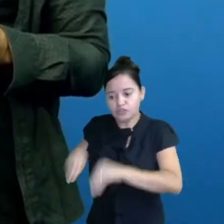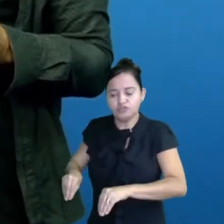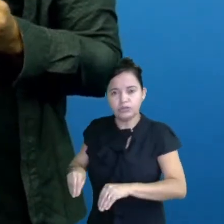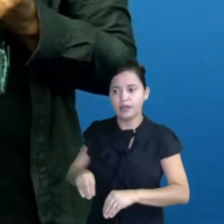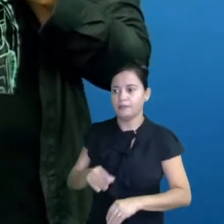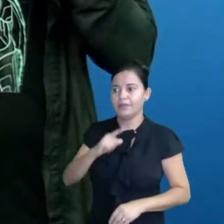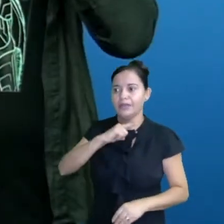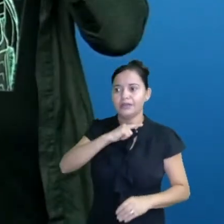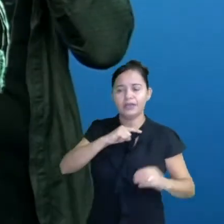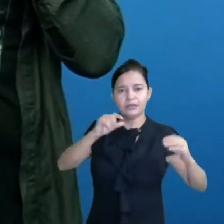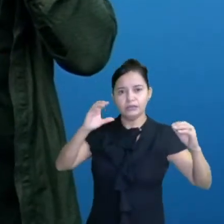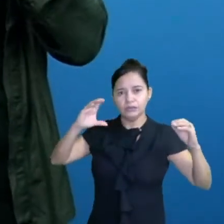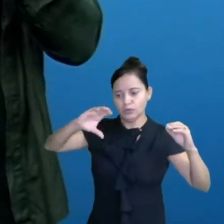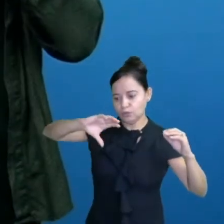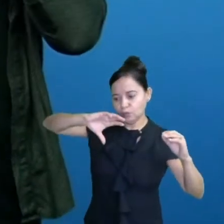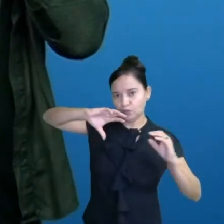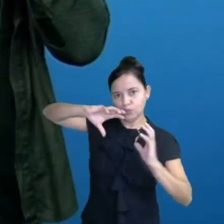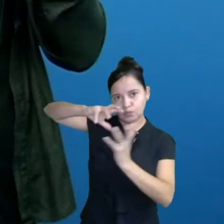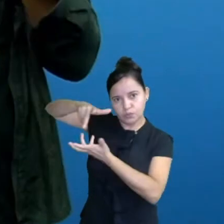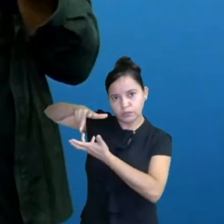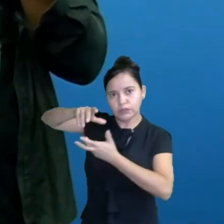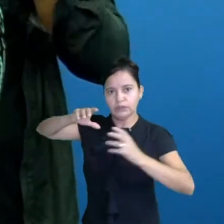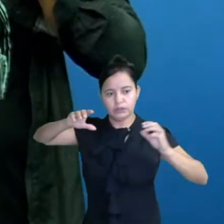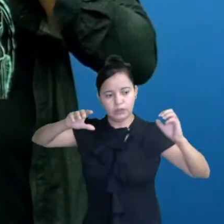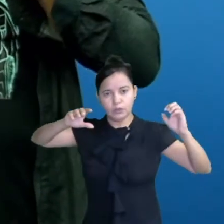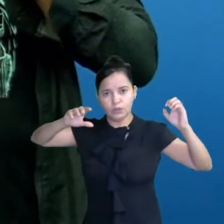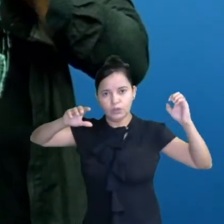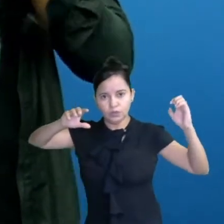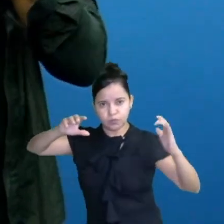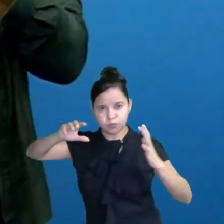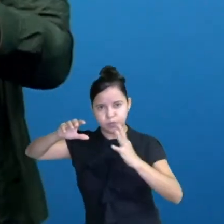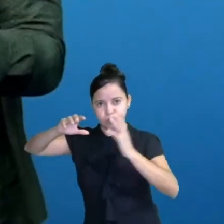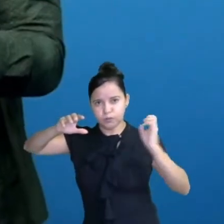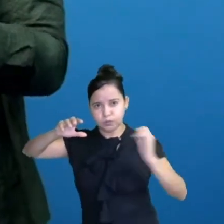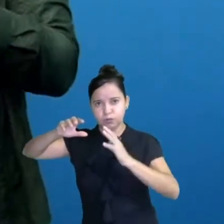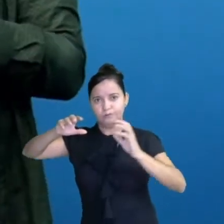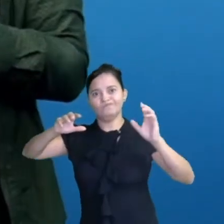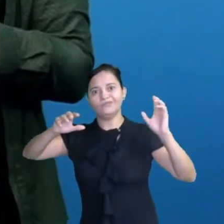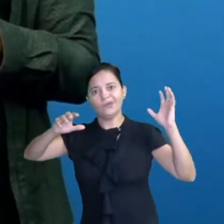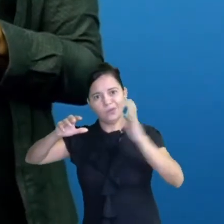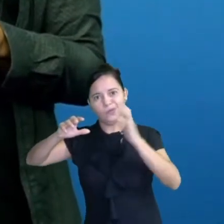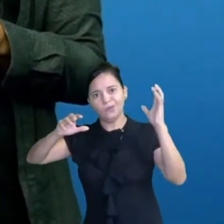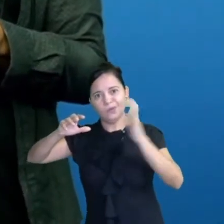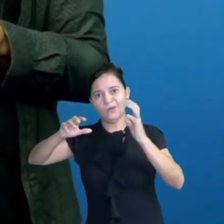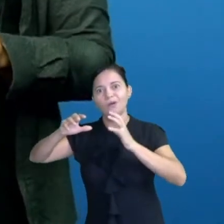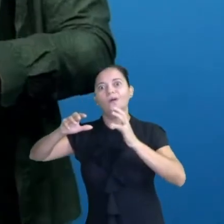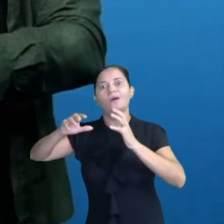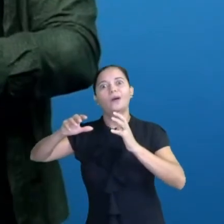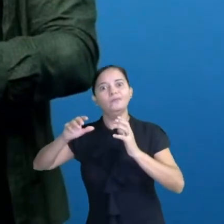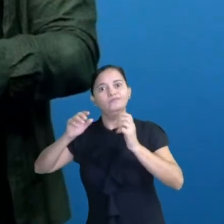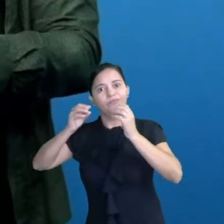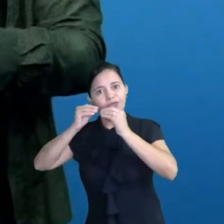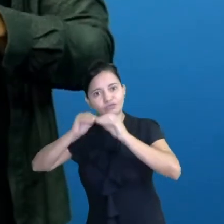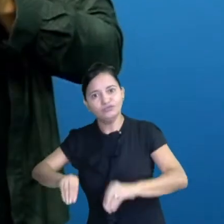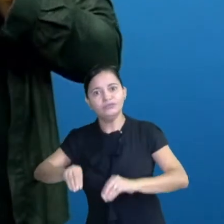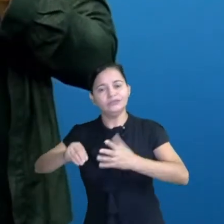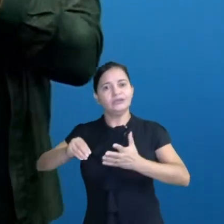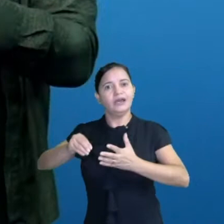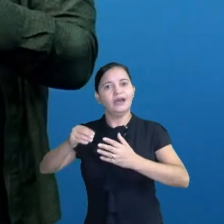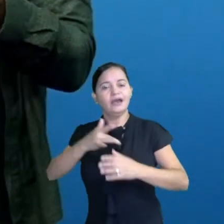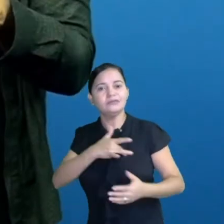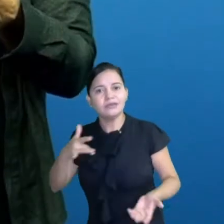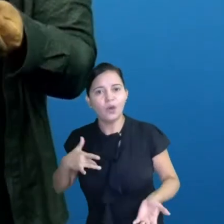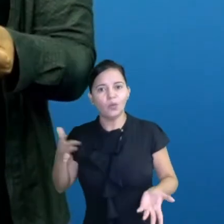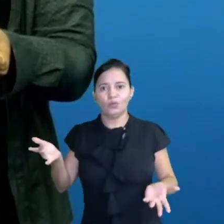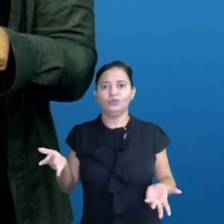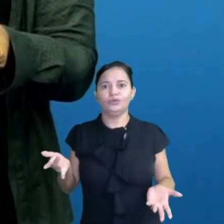são raios que dentro do comprimento de onda a gente não é visível, mas eles são extremamente prejudiciais para a saúde se ele, por exemplo,